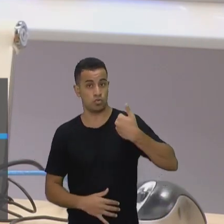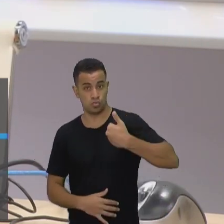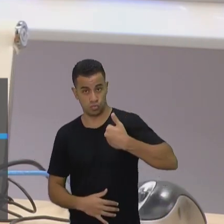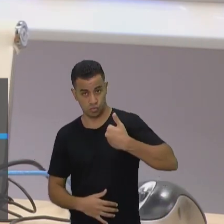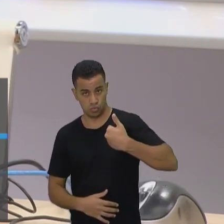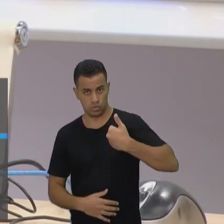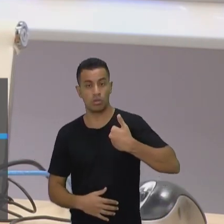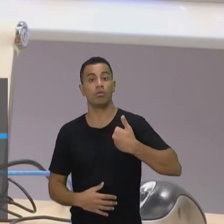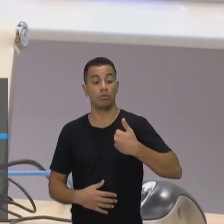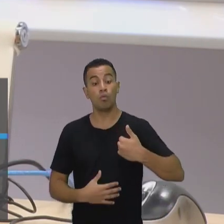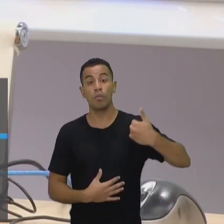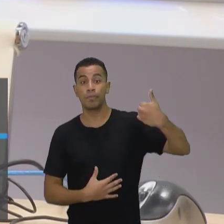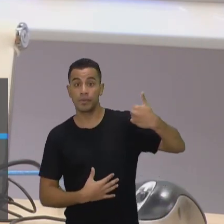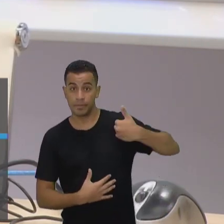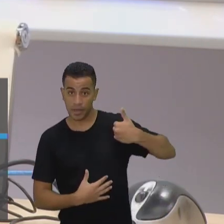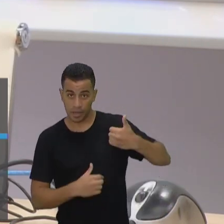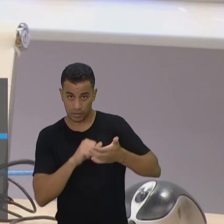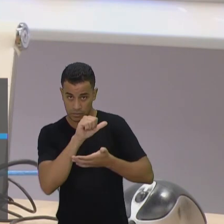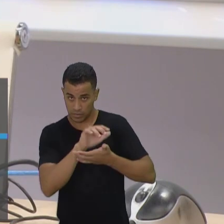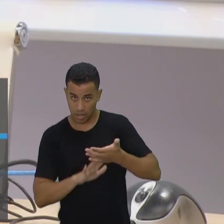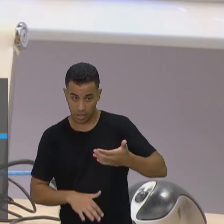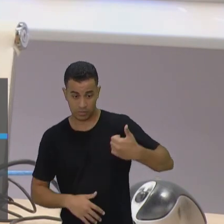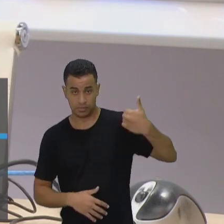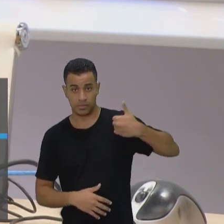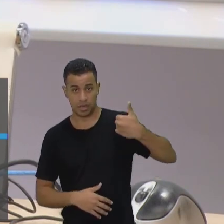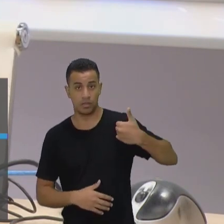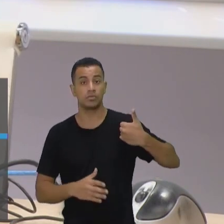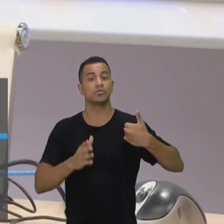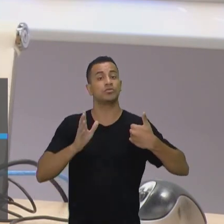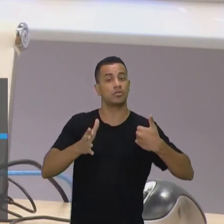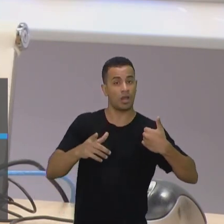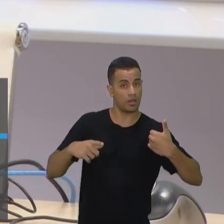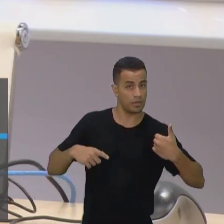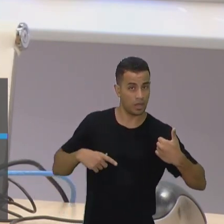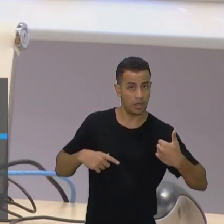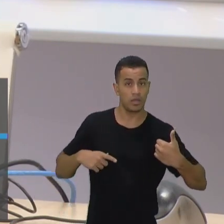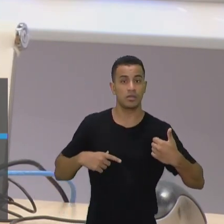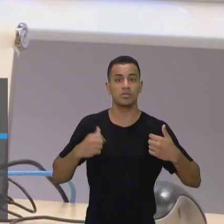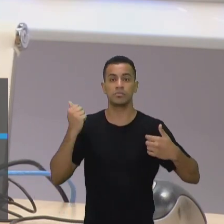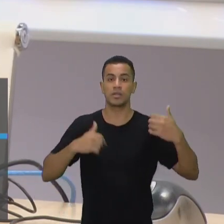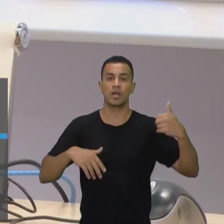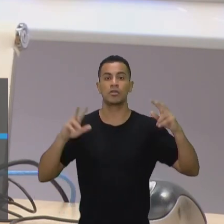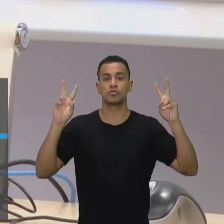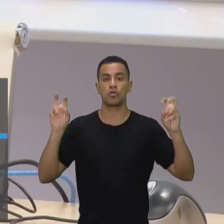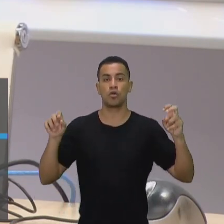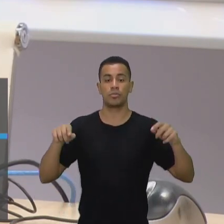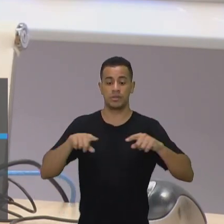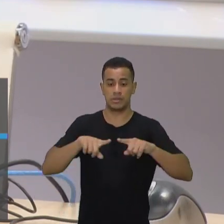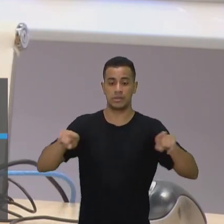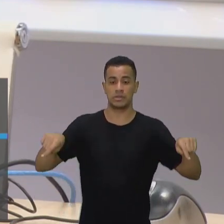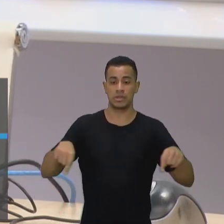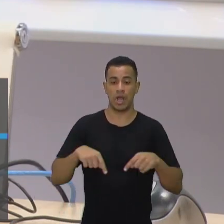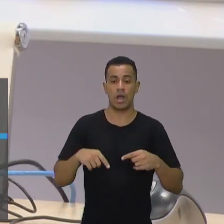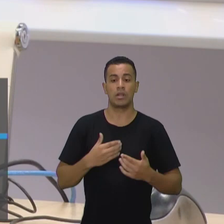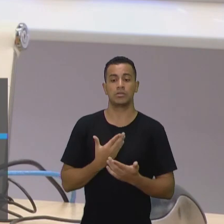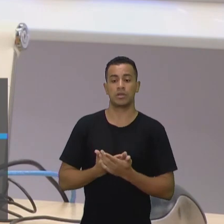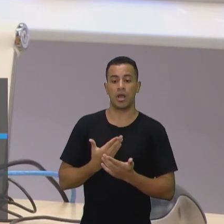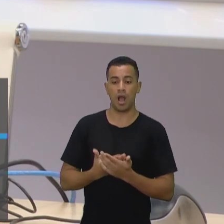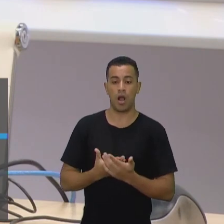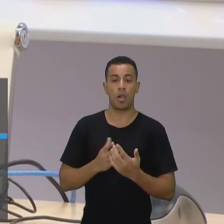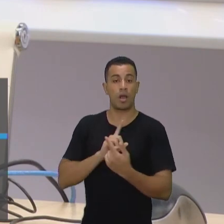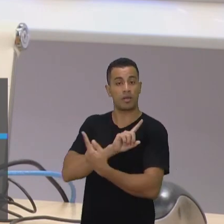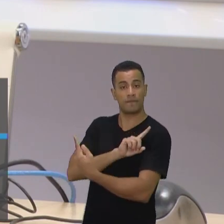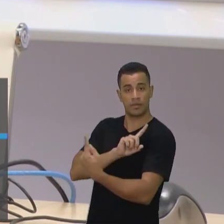primeiro componente, a gente já trabalha um pouco a questão da sala de aula invertida. Então, é importante que